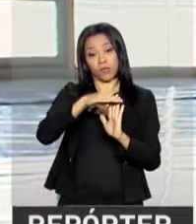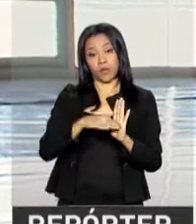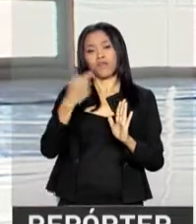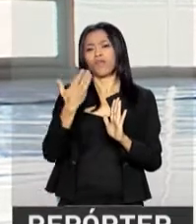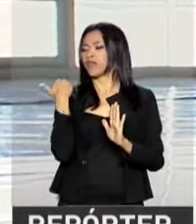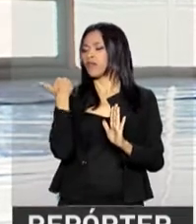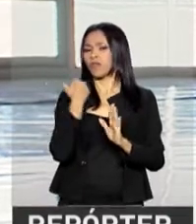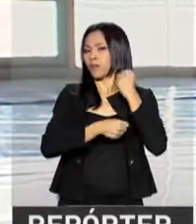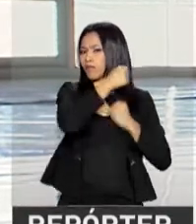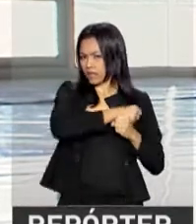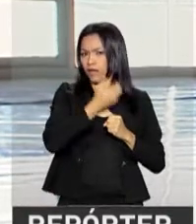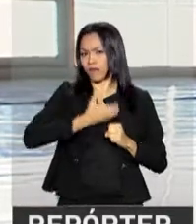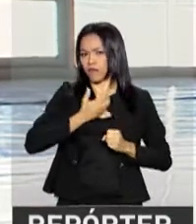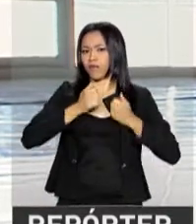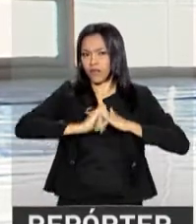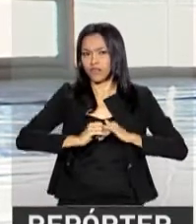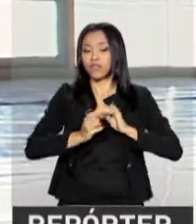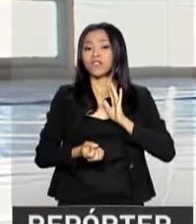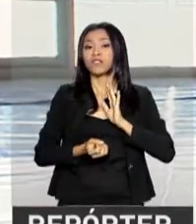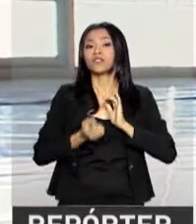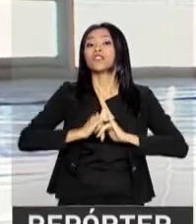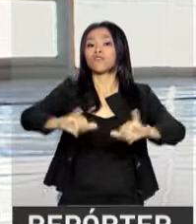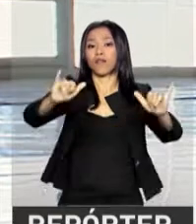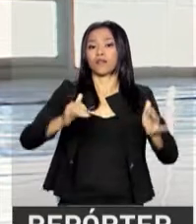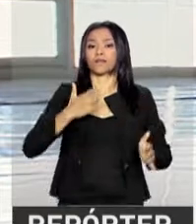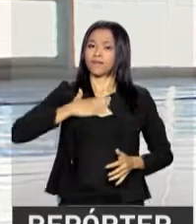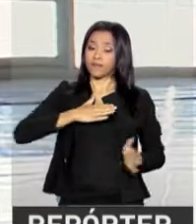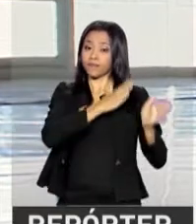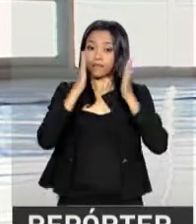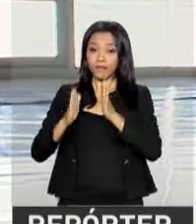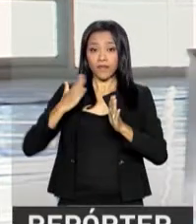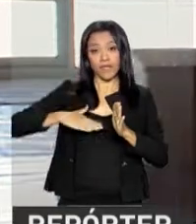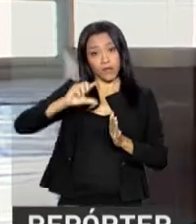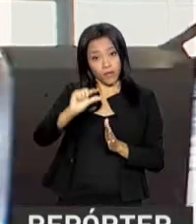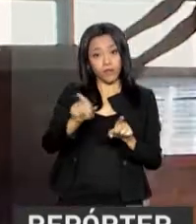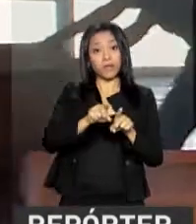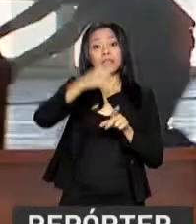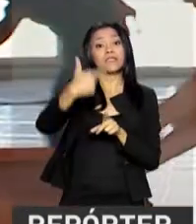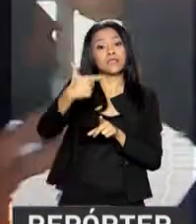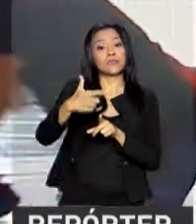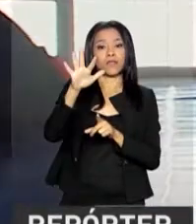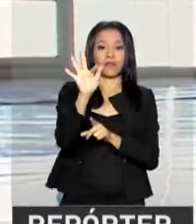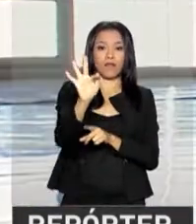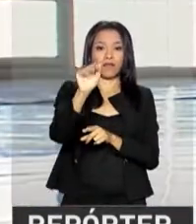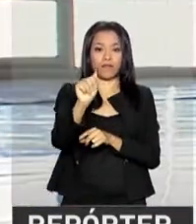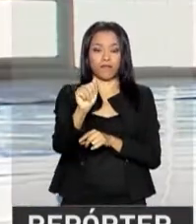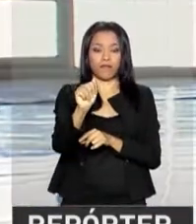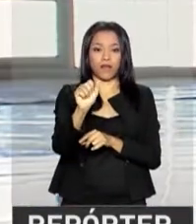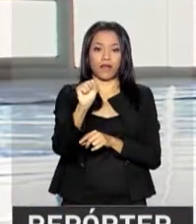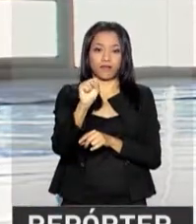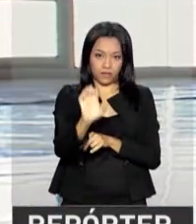passado e nesse evento e daqui a pouco será lançado lançada também a segunda fase do programa nesse caso o orçamento